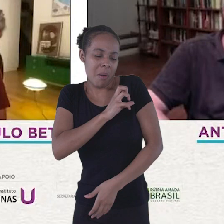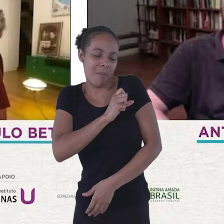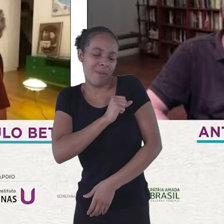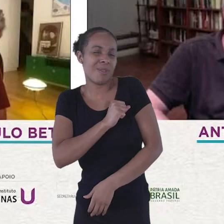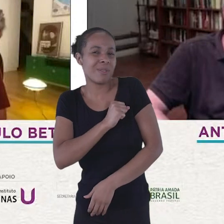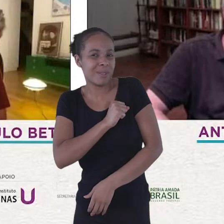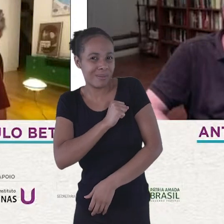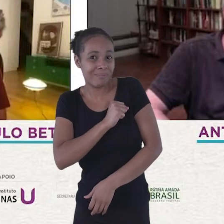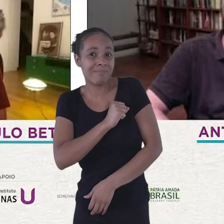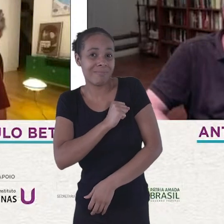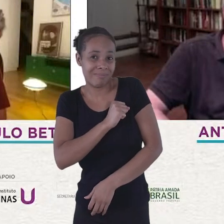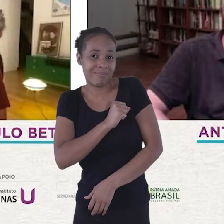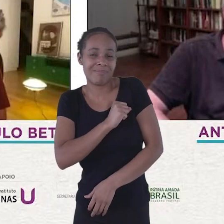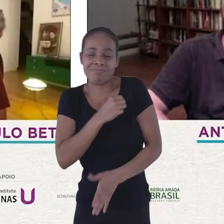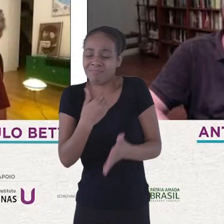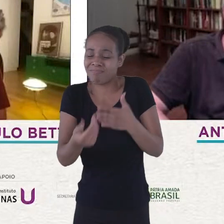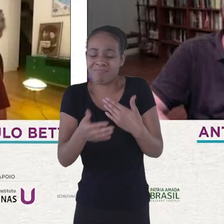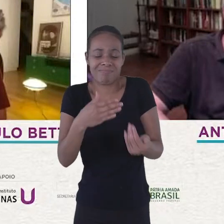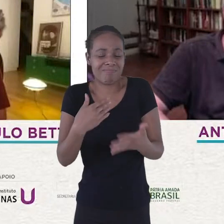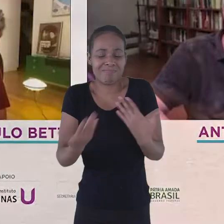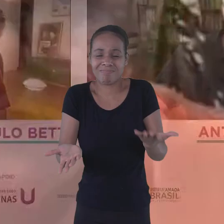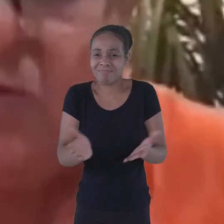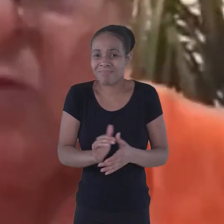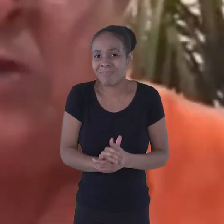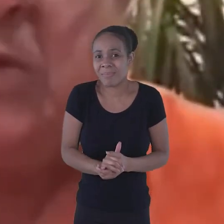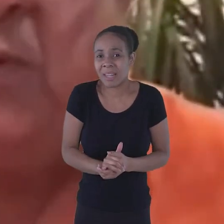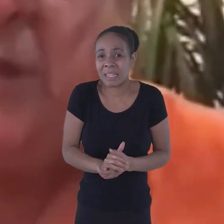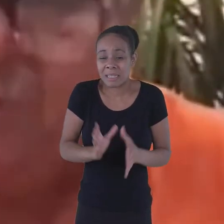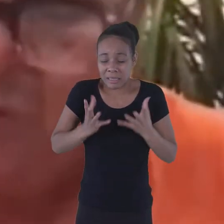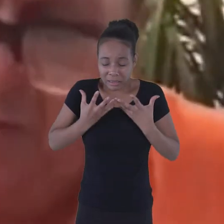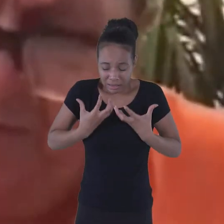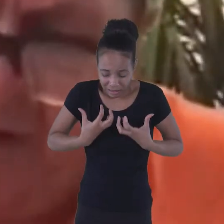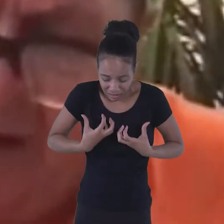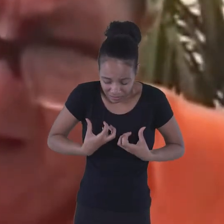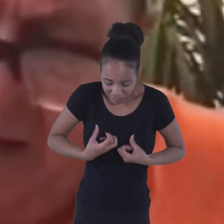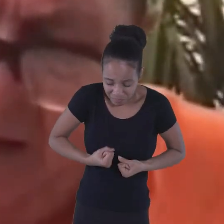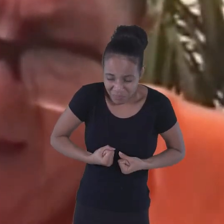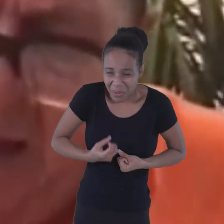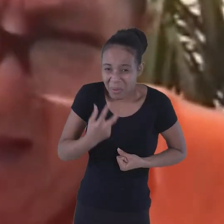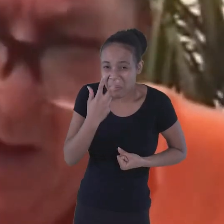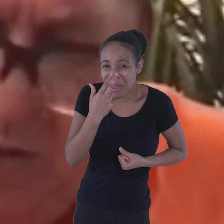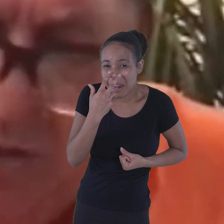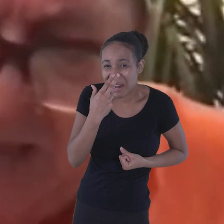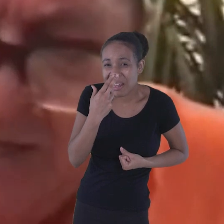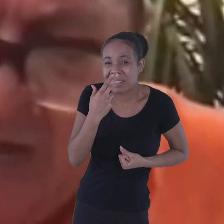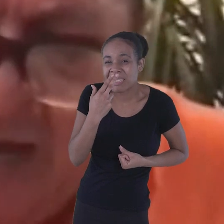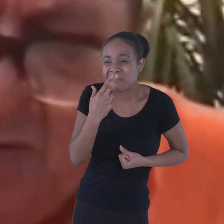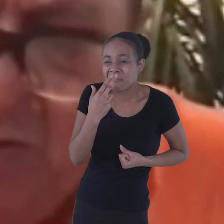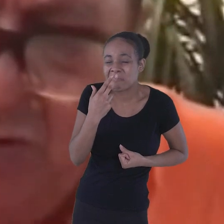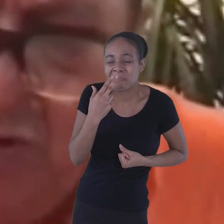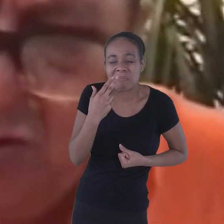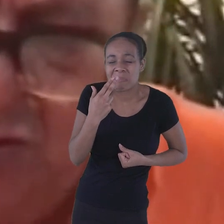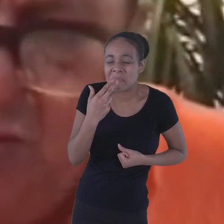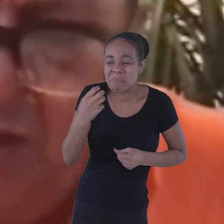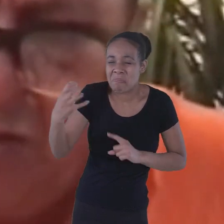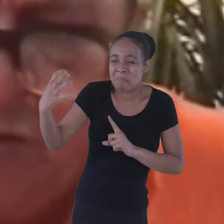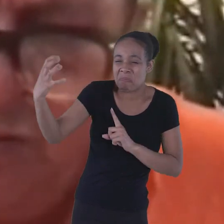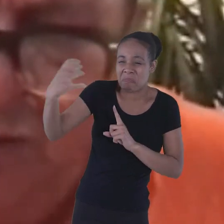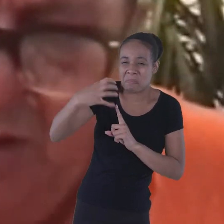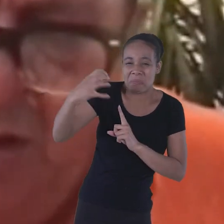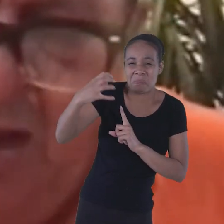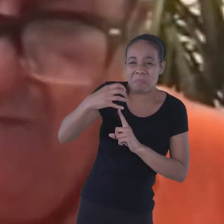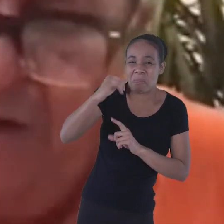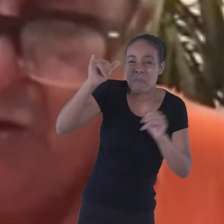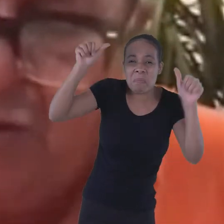com certeza, uma das maiores agressões que podemos sofrer. Eu não exagero quando digo